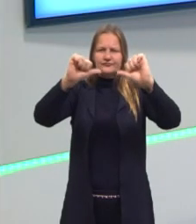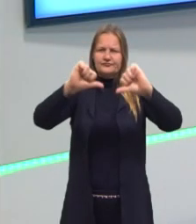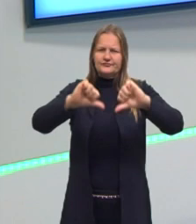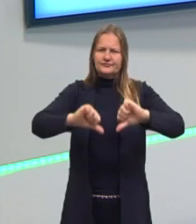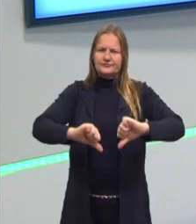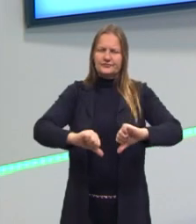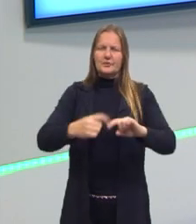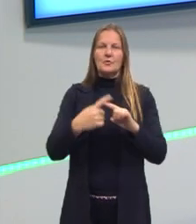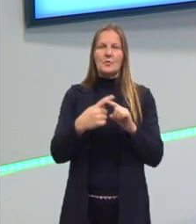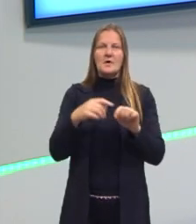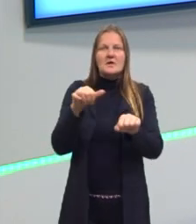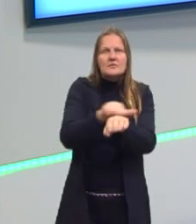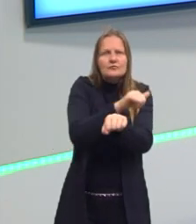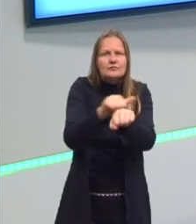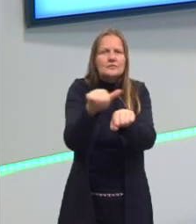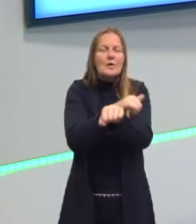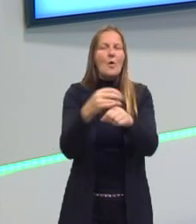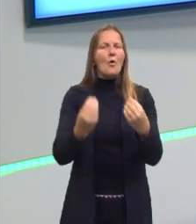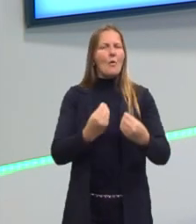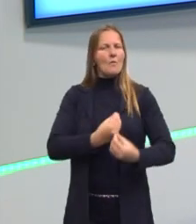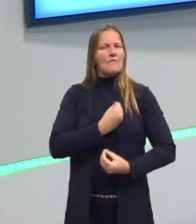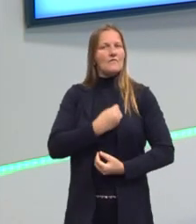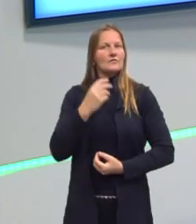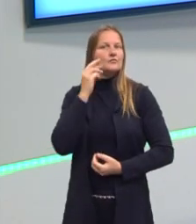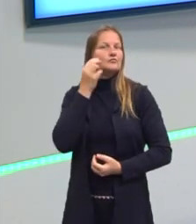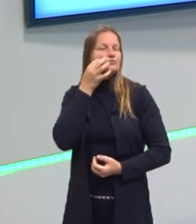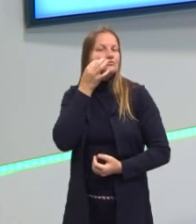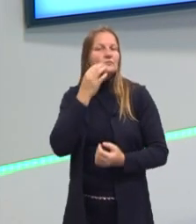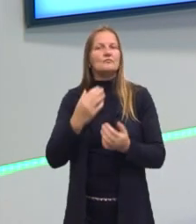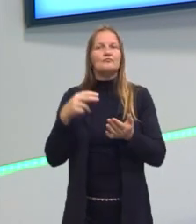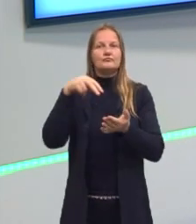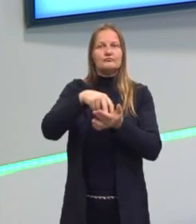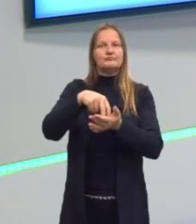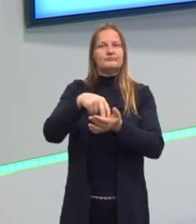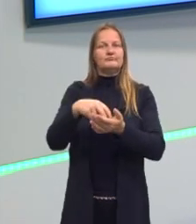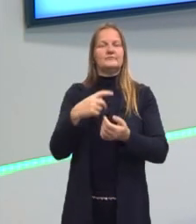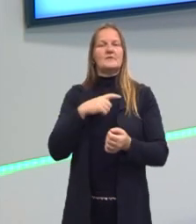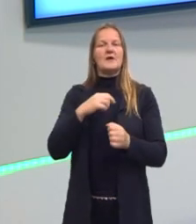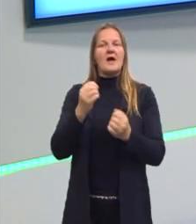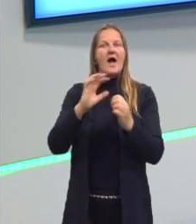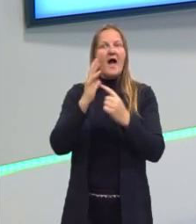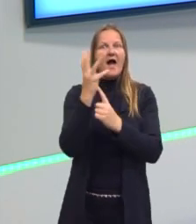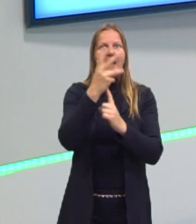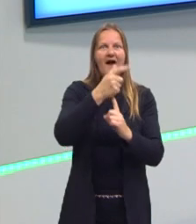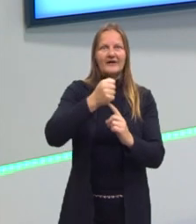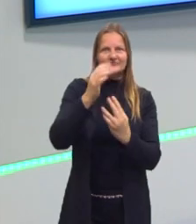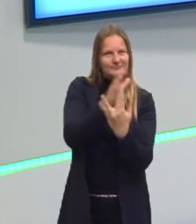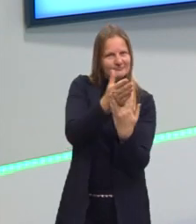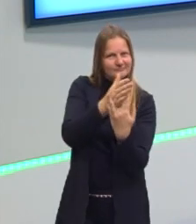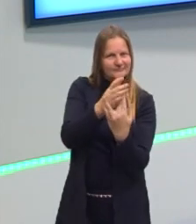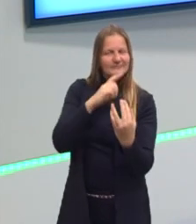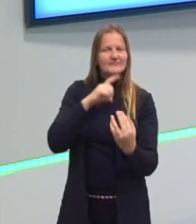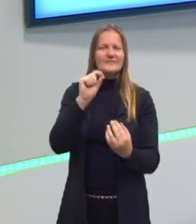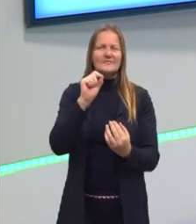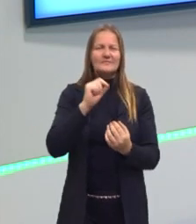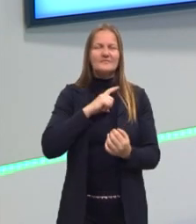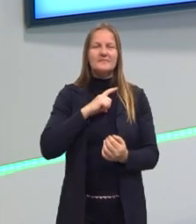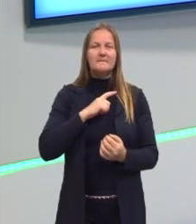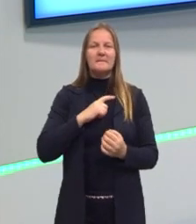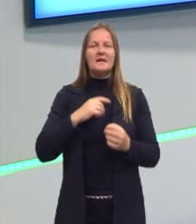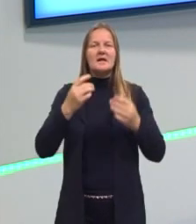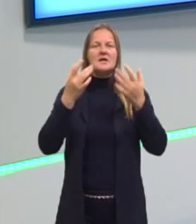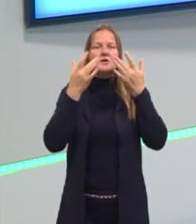pensar estratégias então para sua sobrevivência o que nós temos na arte barroca sobretudo é uma